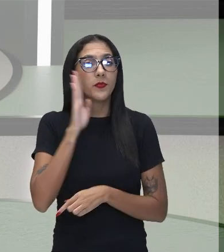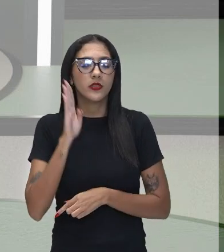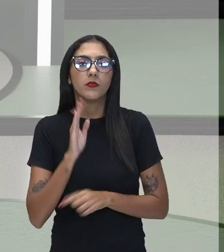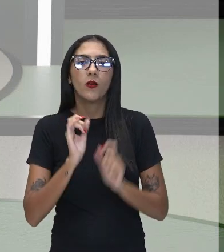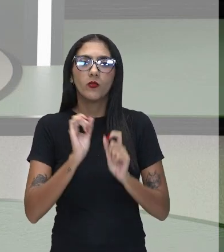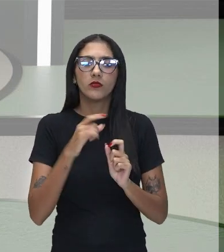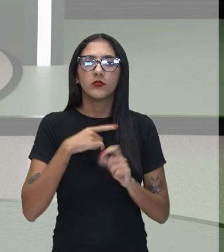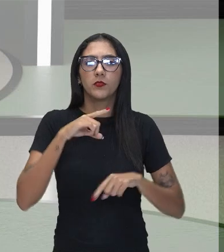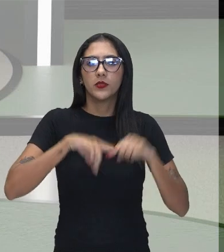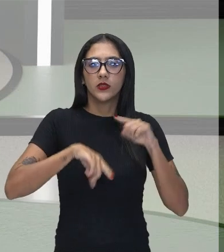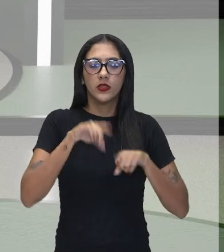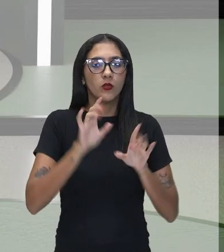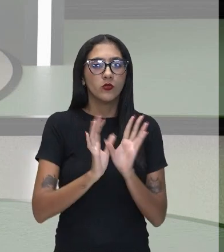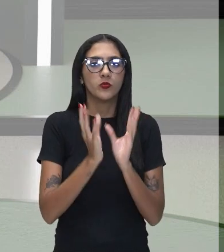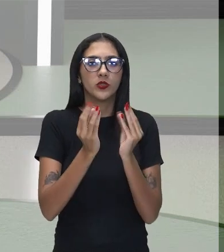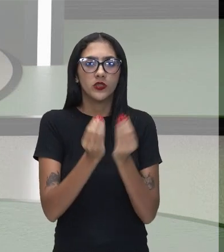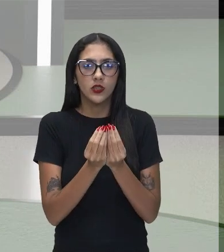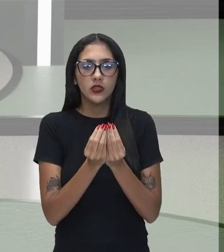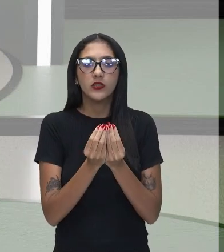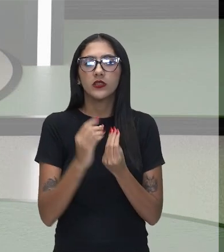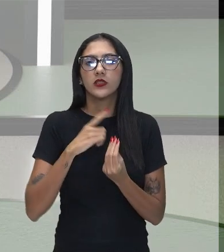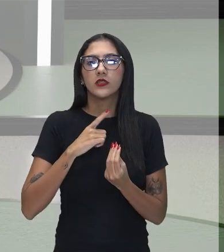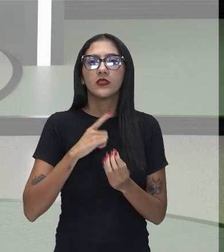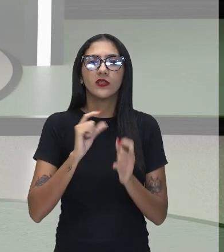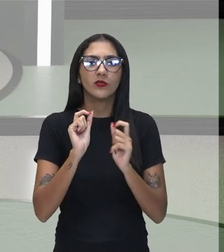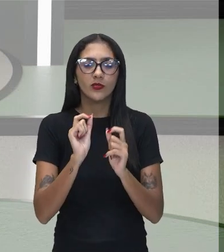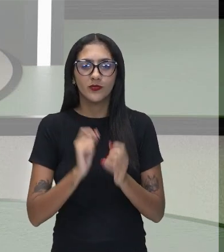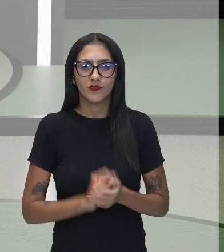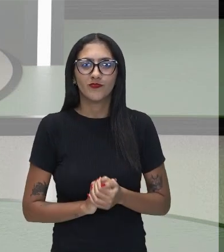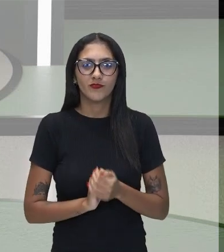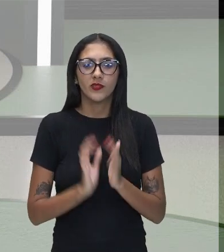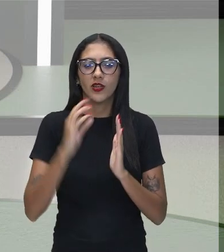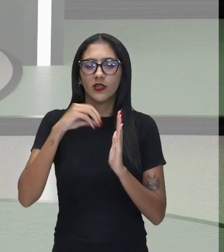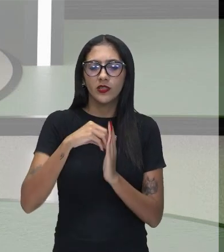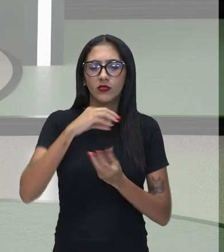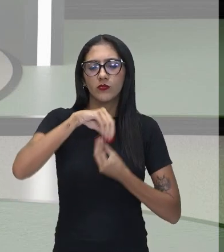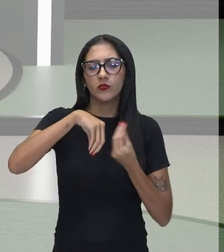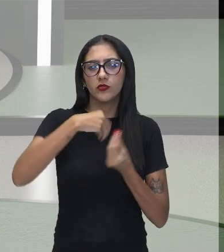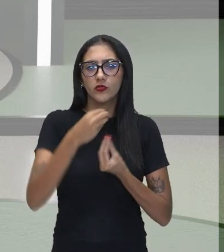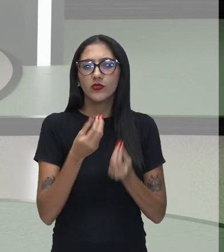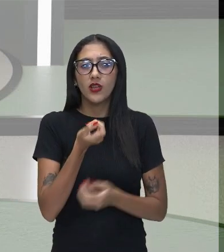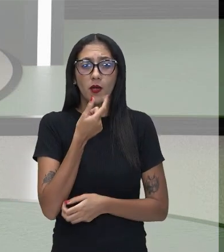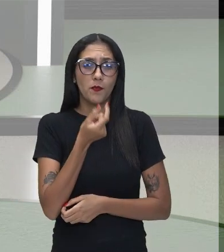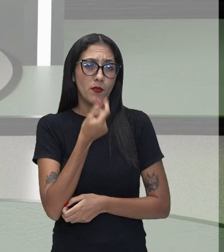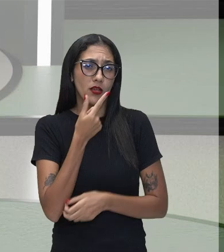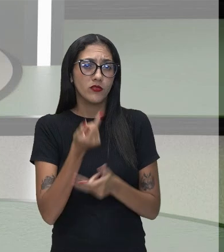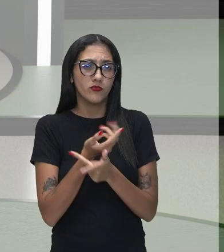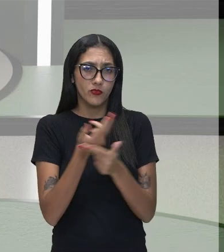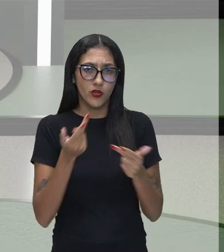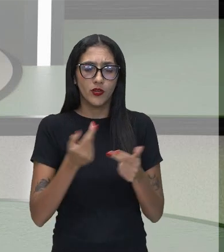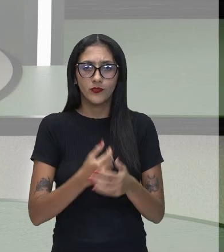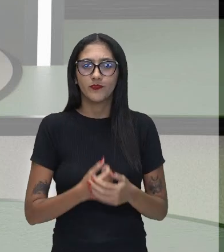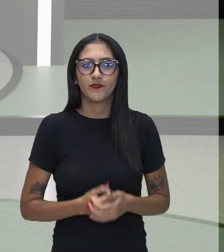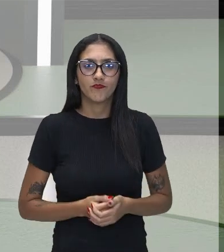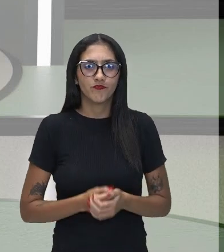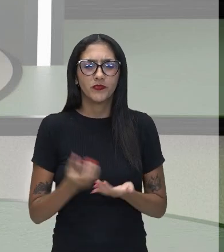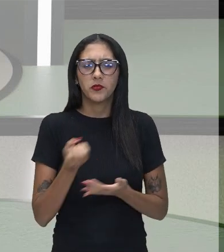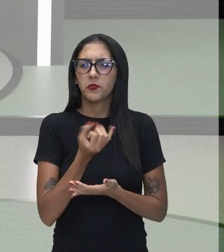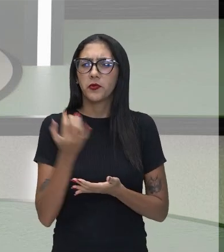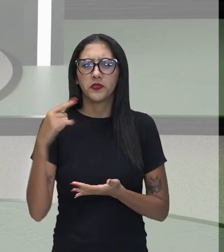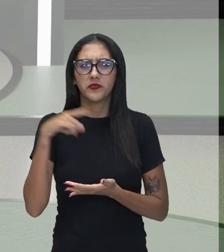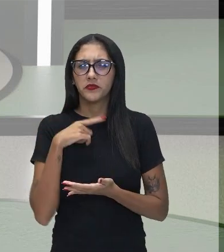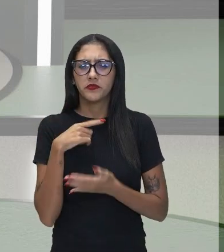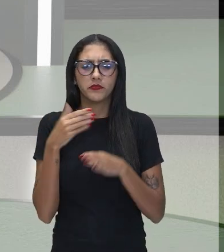compostos nitrogenados, eles estão presentes aqui nos medicamentos, né? Quantas vezes você já não entrou numa